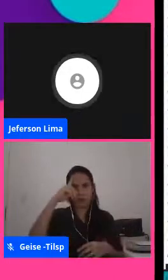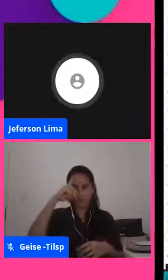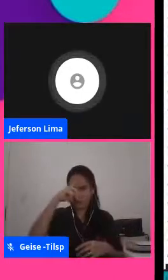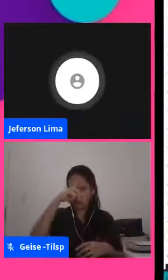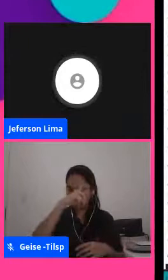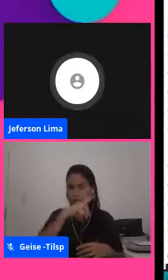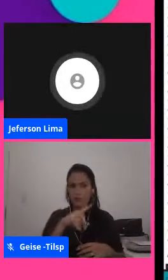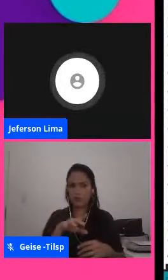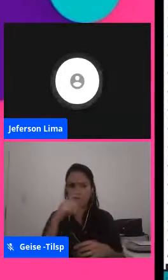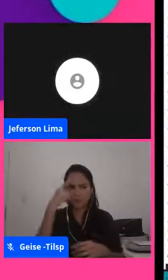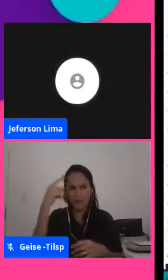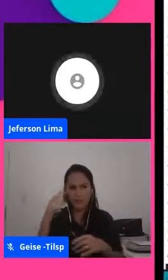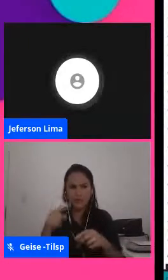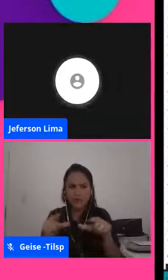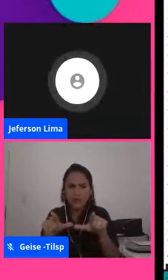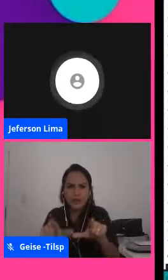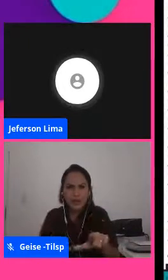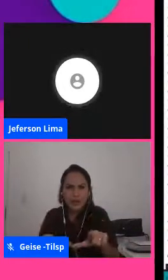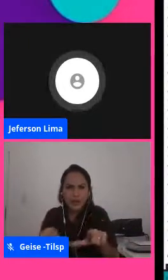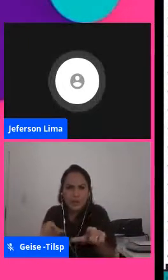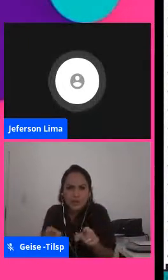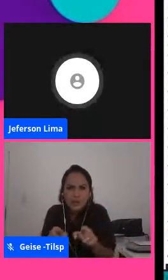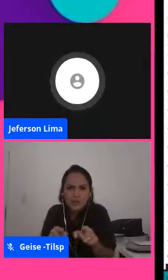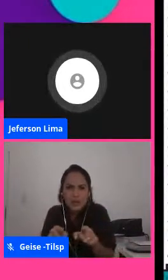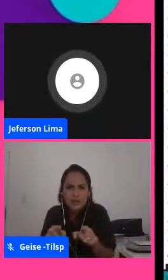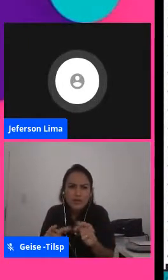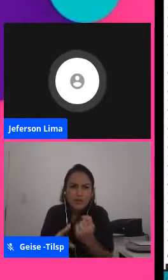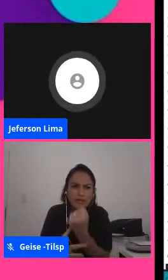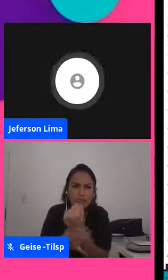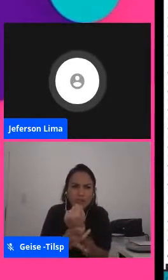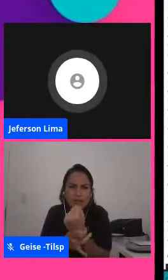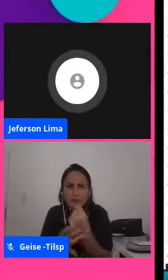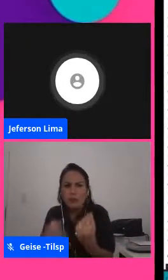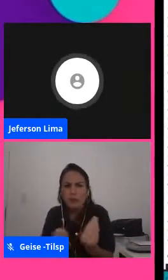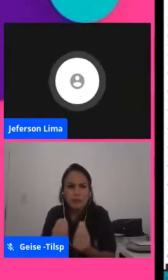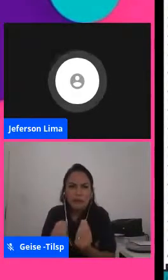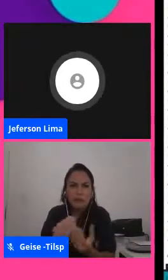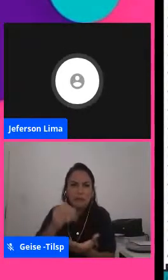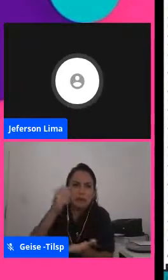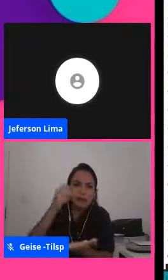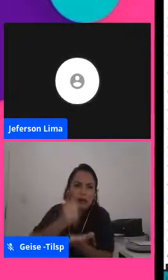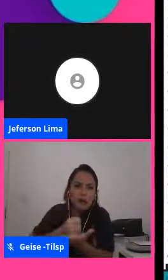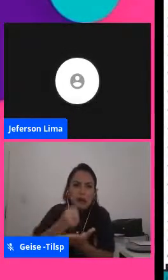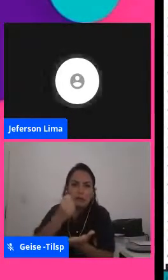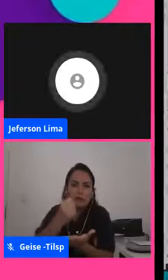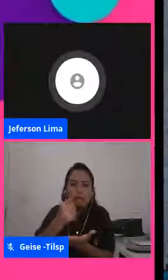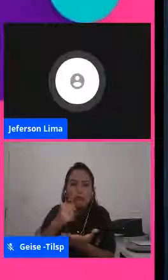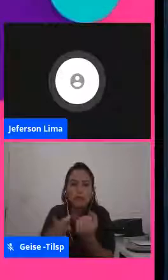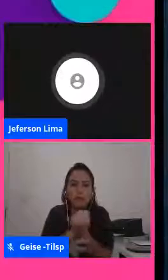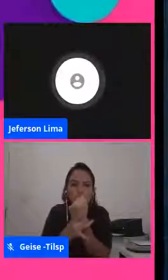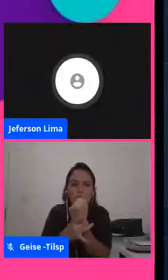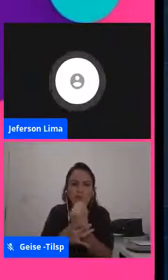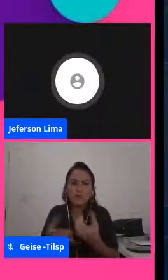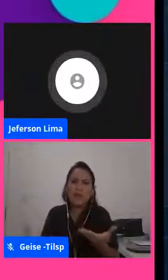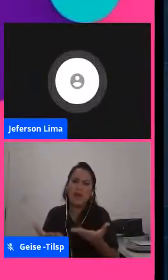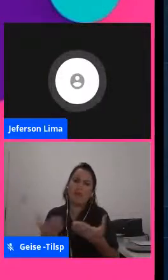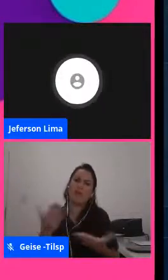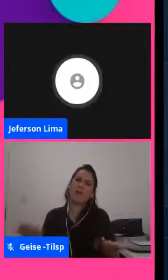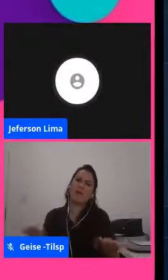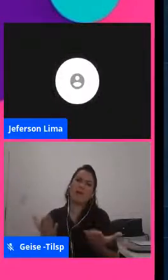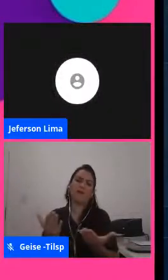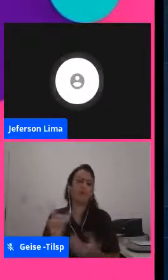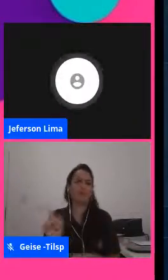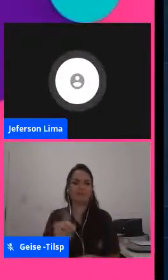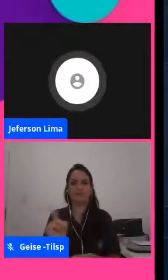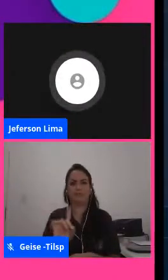rodando o blink dele ali, ó, numa boa, né? Para lidar com autenticação segura em pleno século XXI. Não, a gente não quer fazer isso